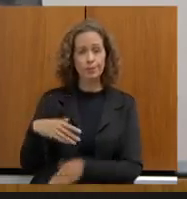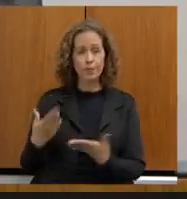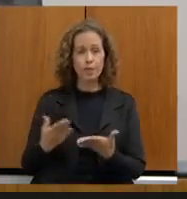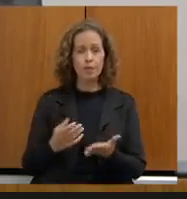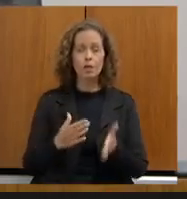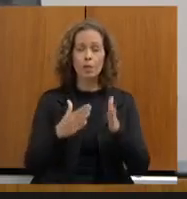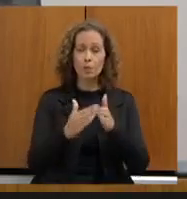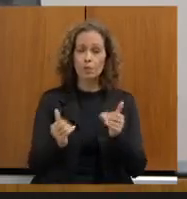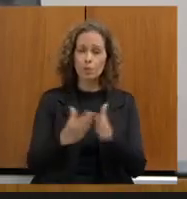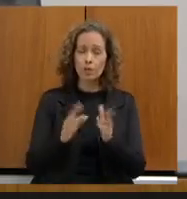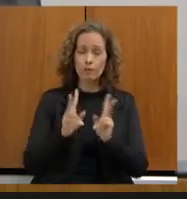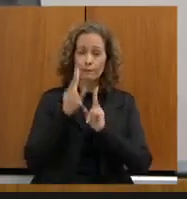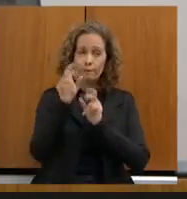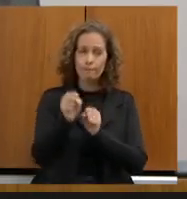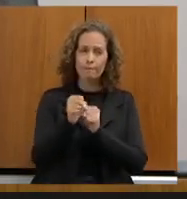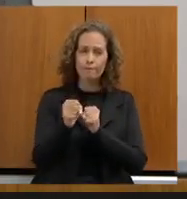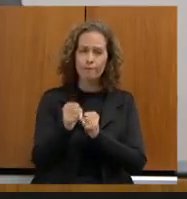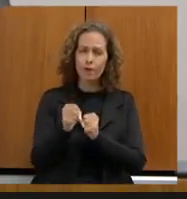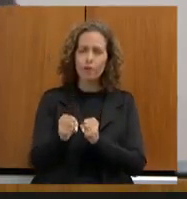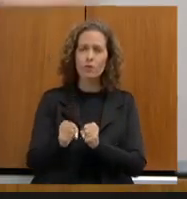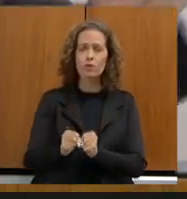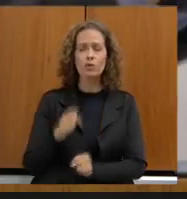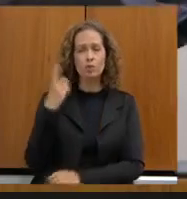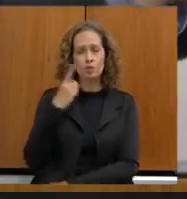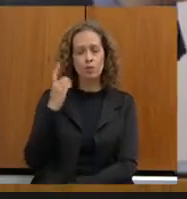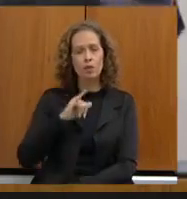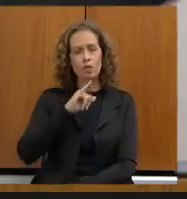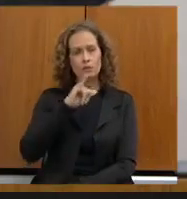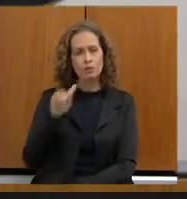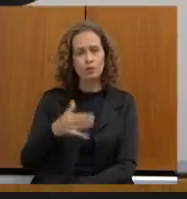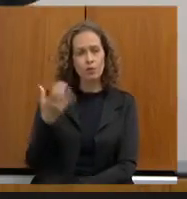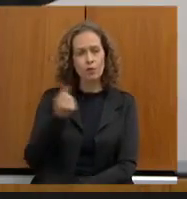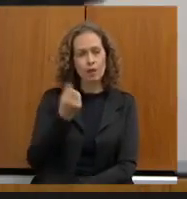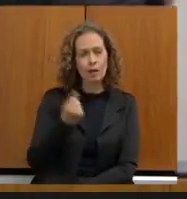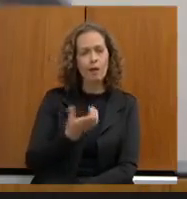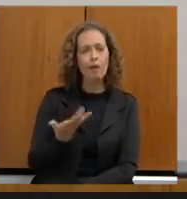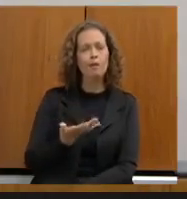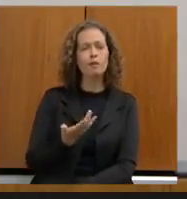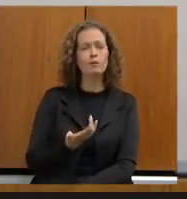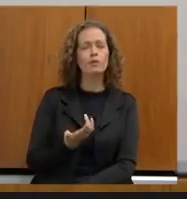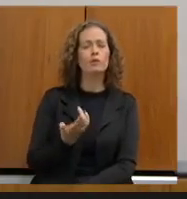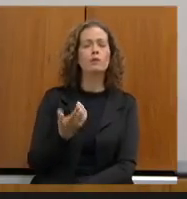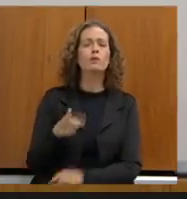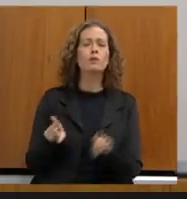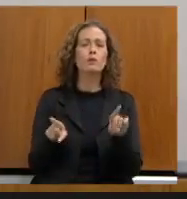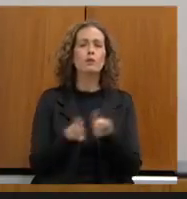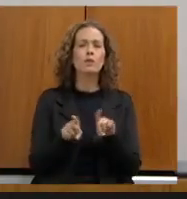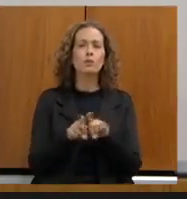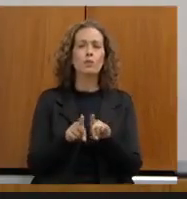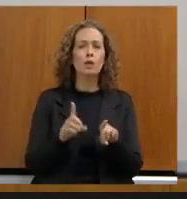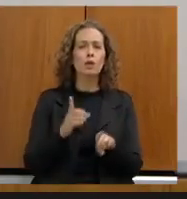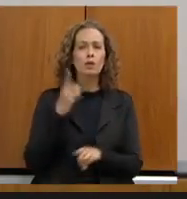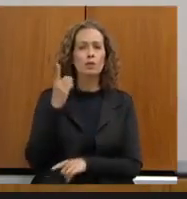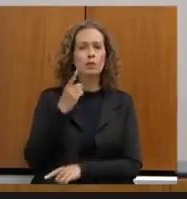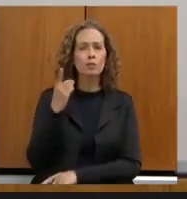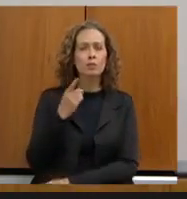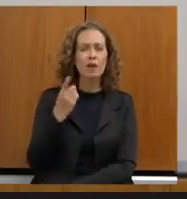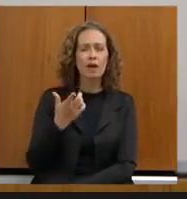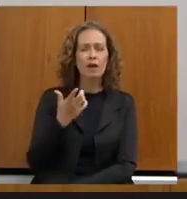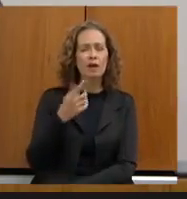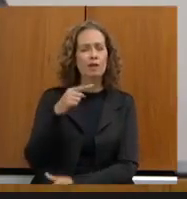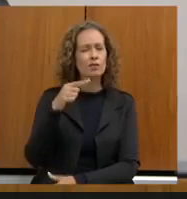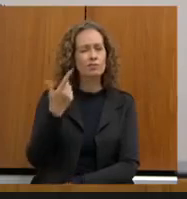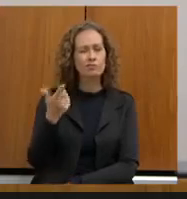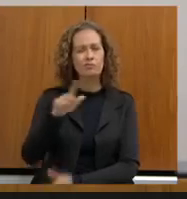apelo muito forte Deputado o deputado João Leite Deputado Bruno engler e eu Deputado Deputado a serviço da